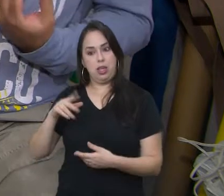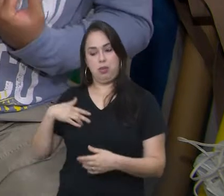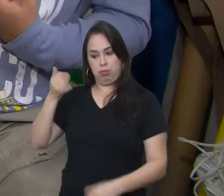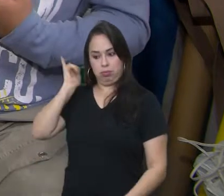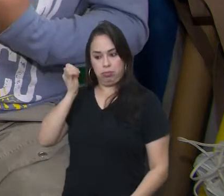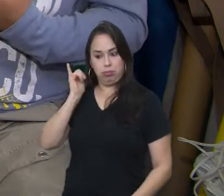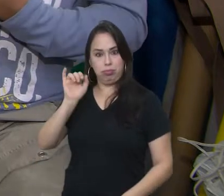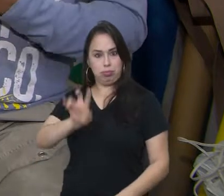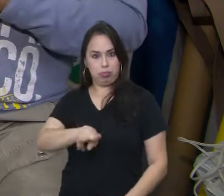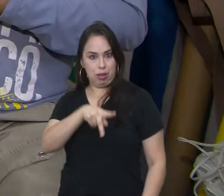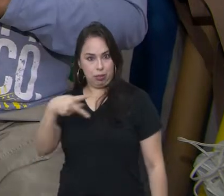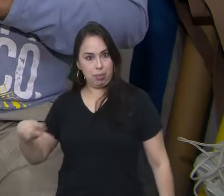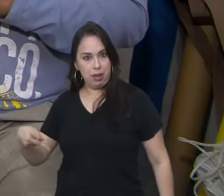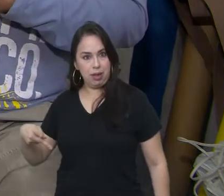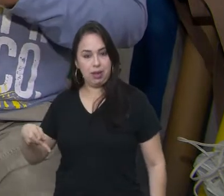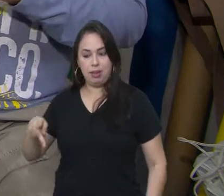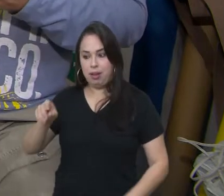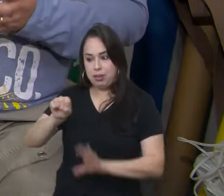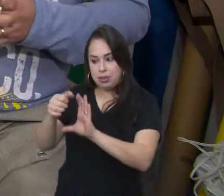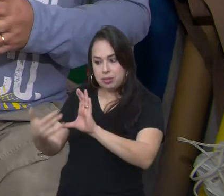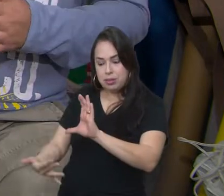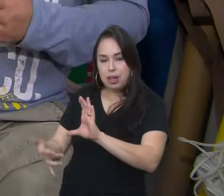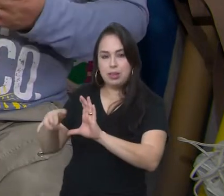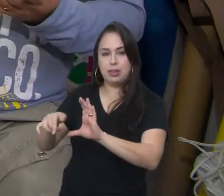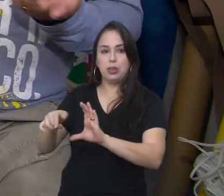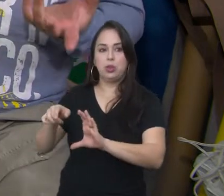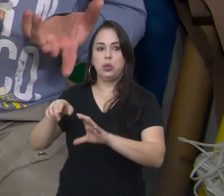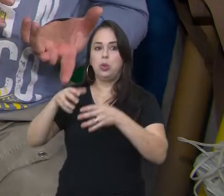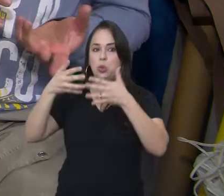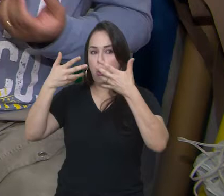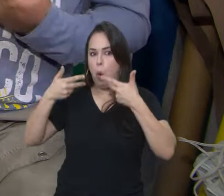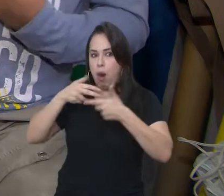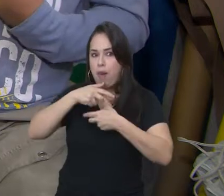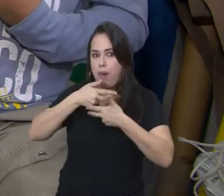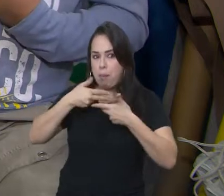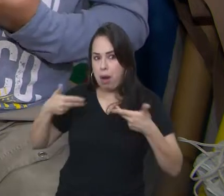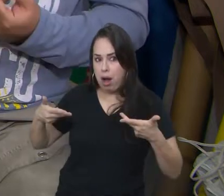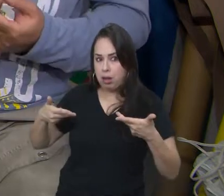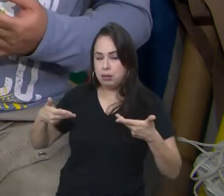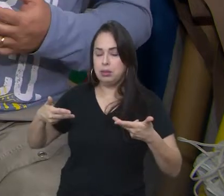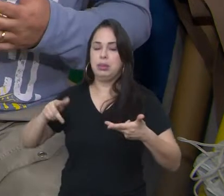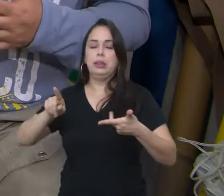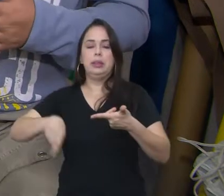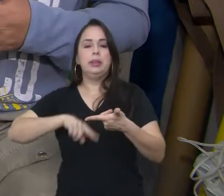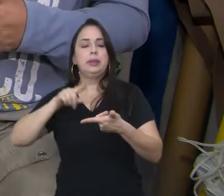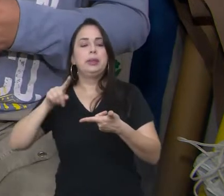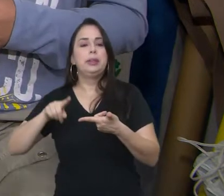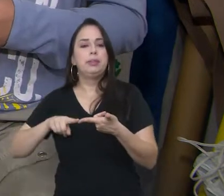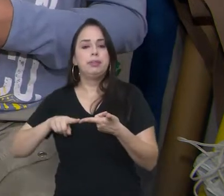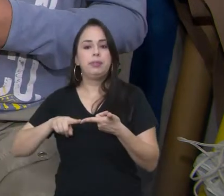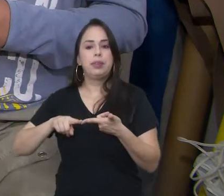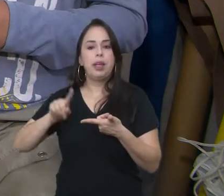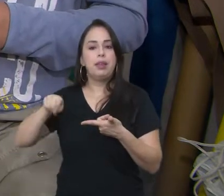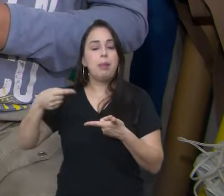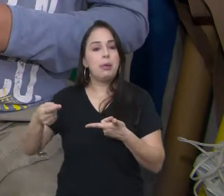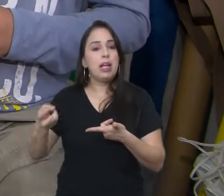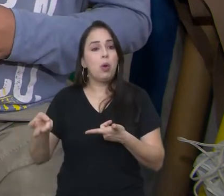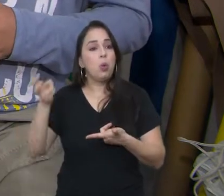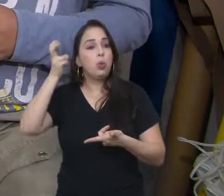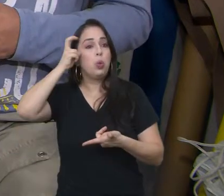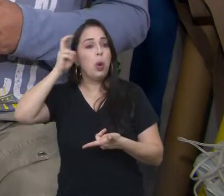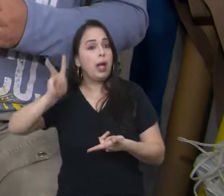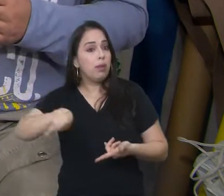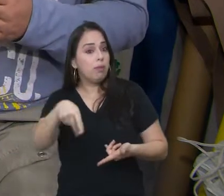eu trago características do Vale. Que são os animais silvestres que a gente tem aqui, que está em extinção. E depois também um pouco da